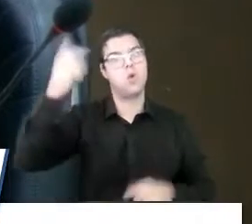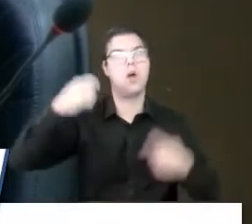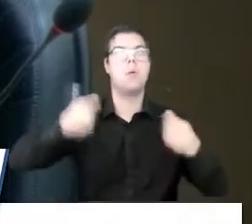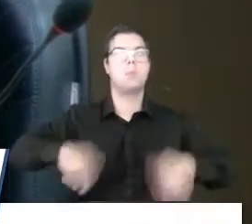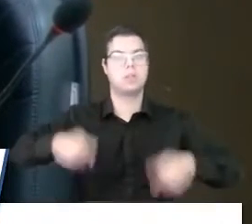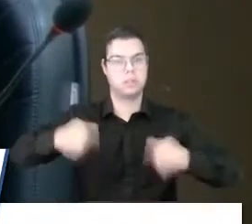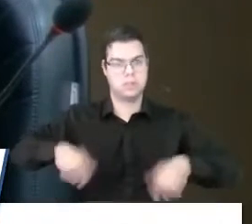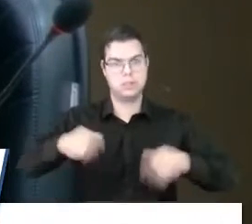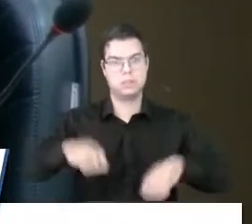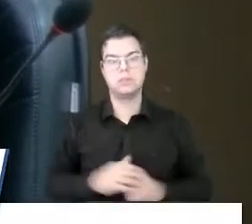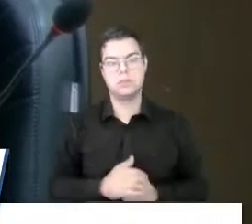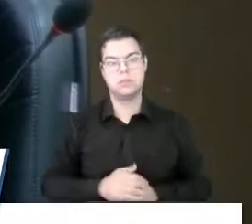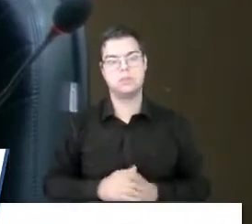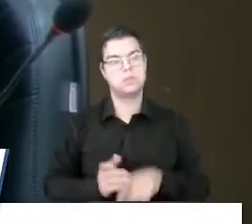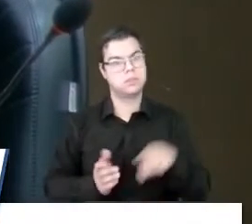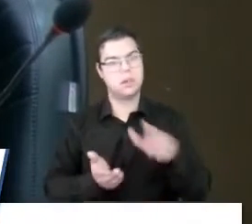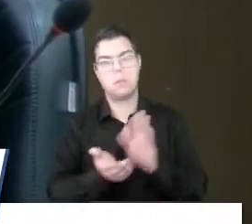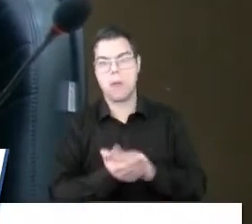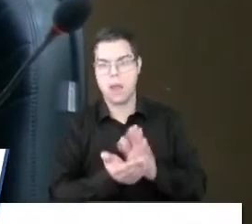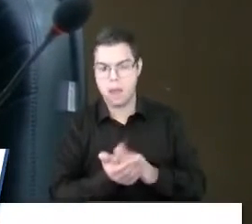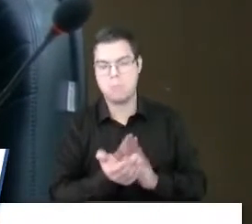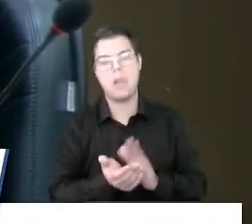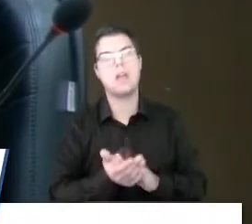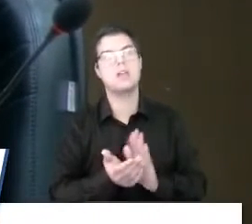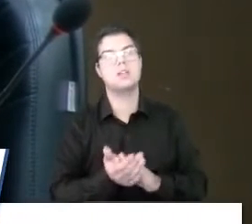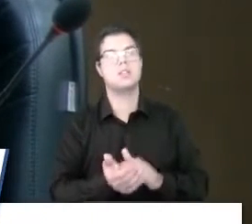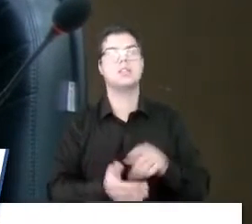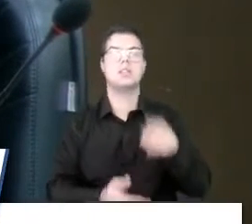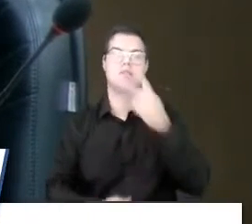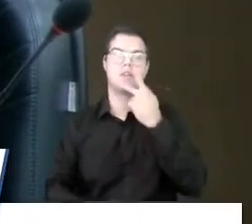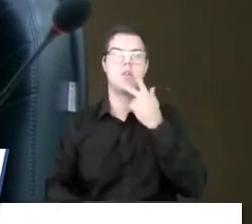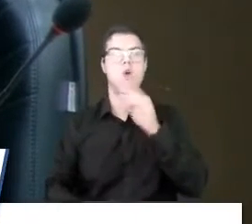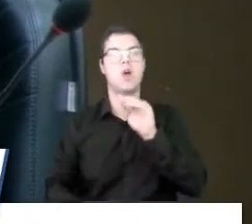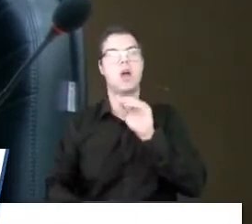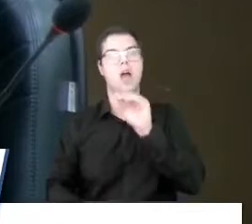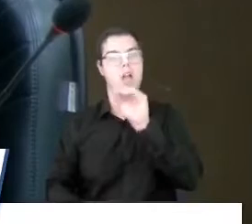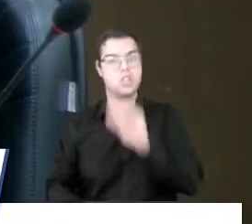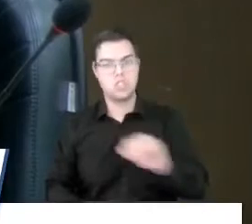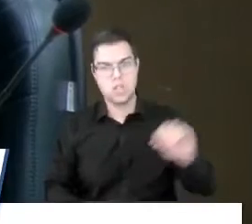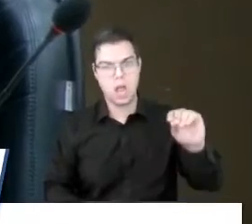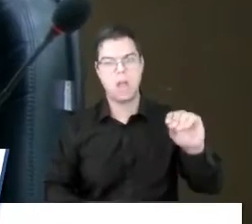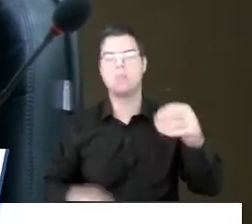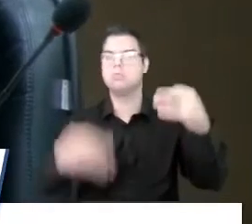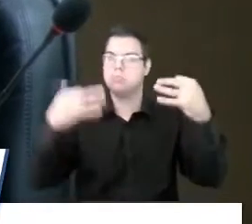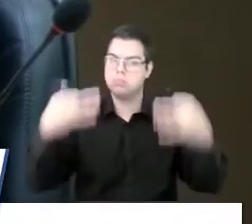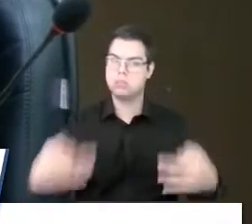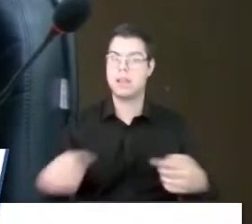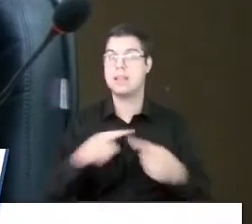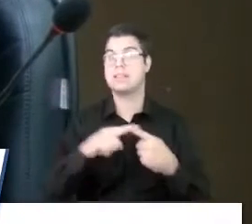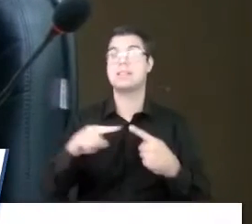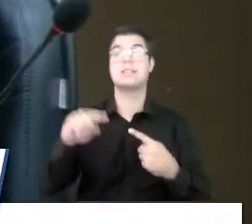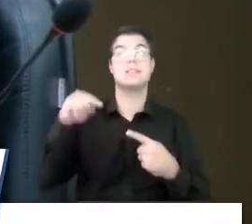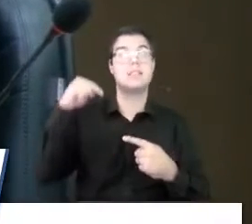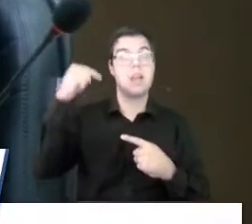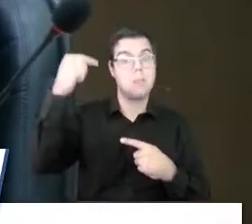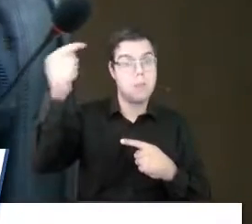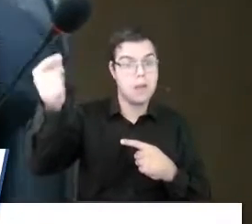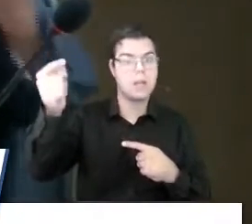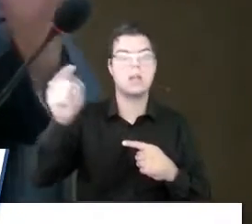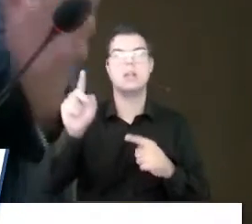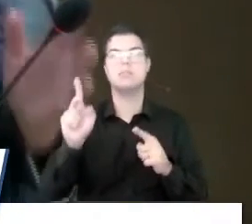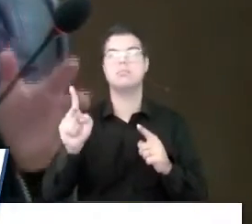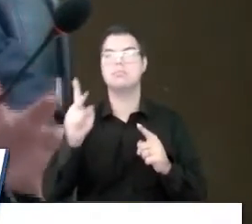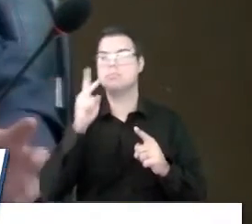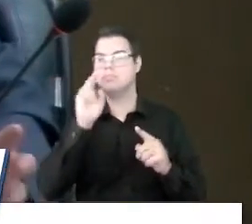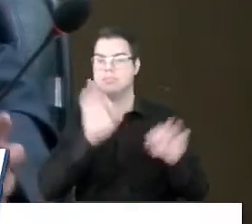que está de parabéns a proposta de adiar e, no decorrer da semana, tentar aparar as arestas